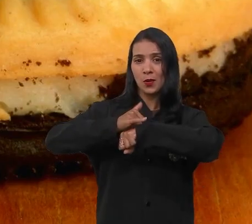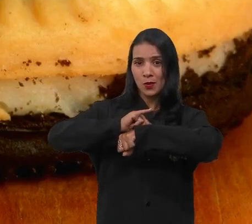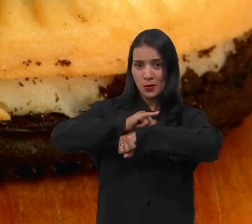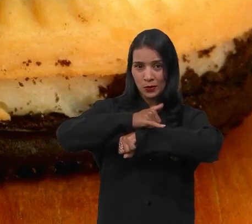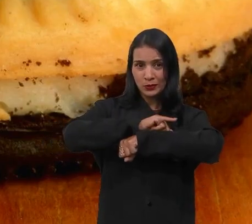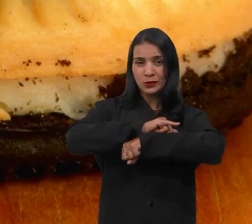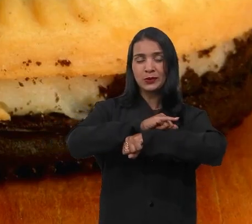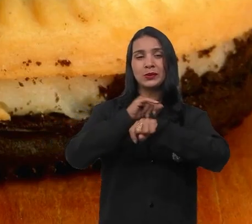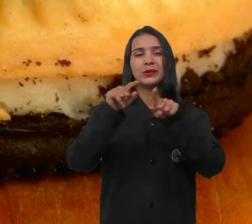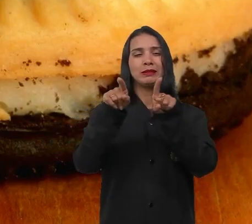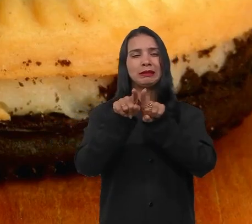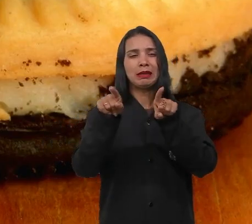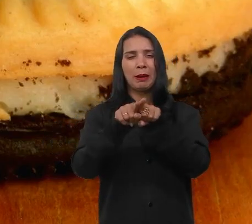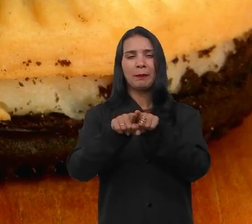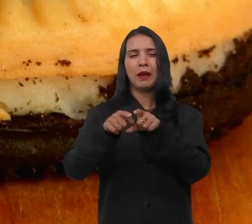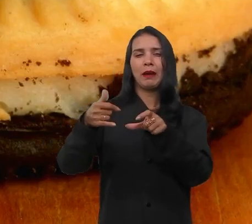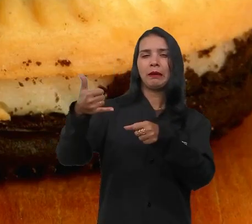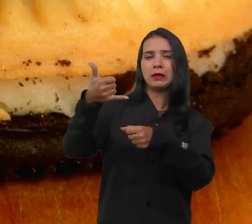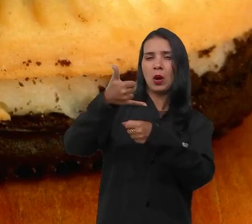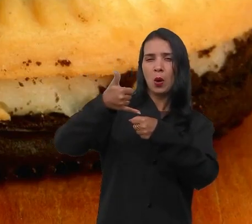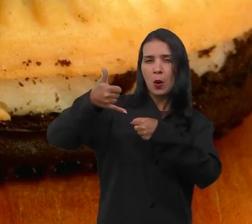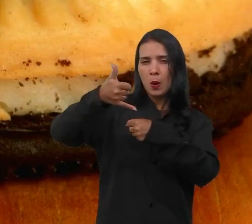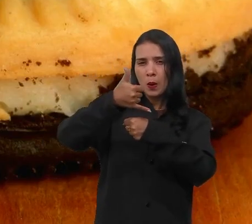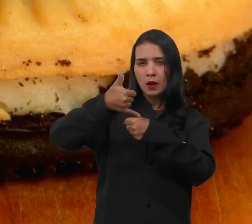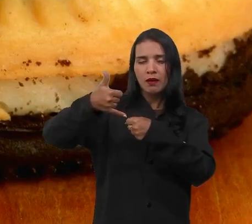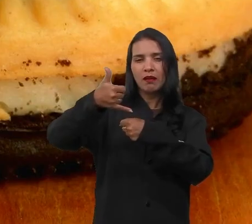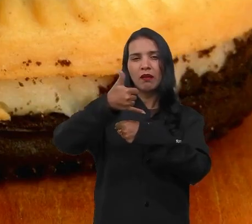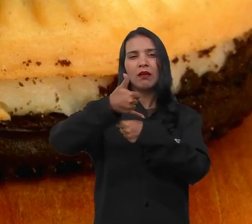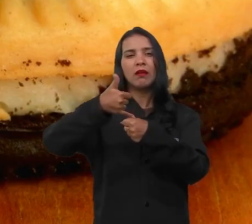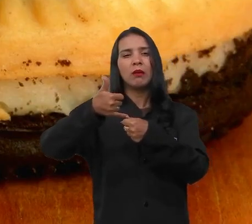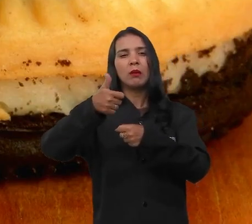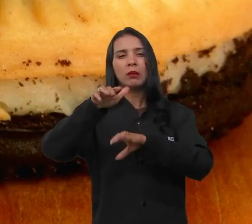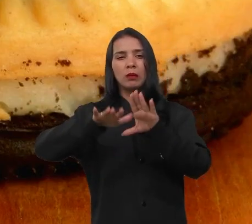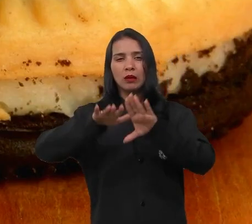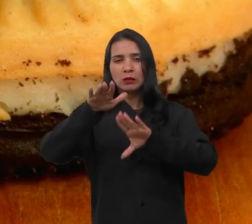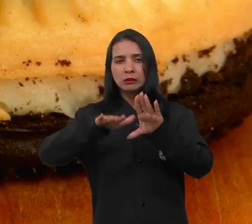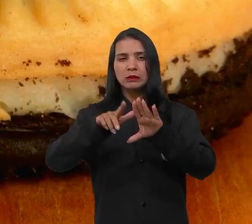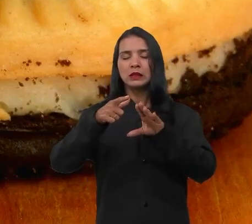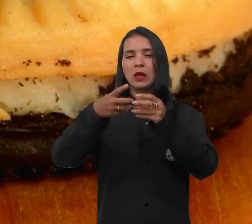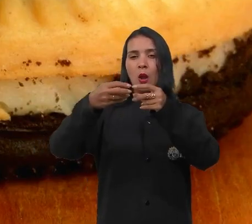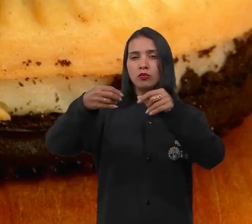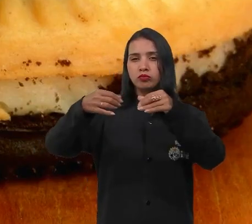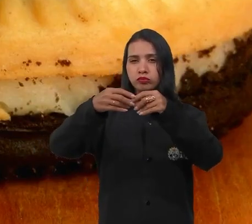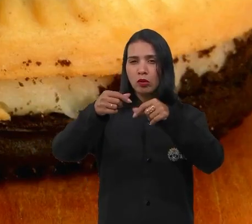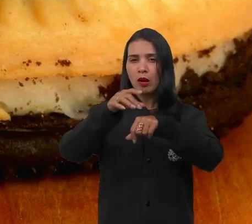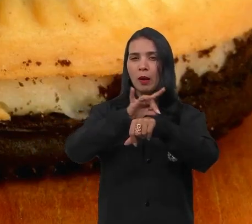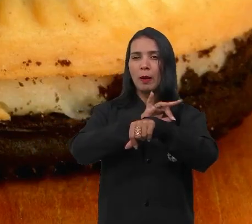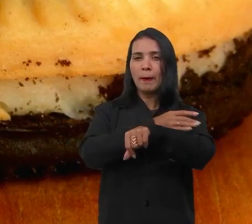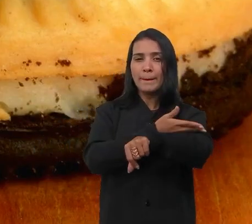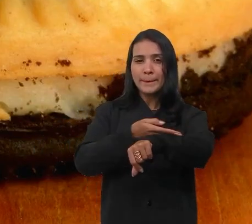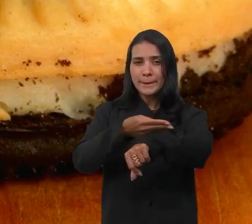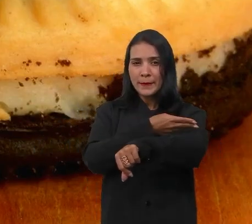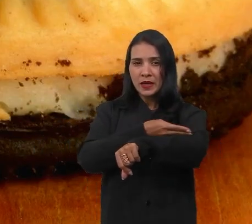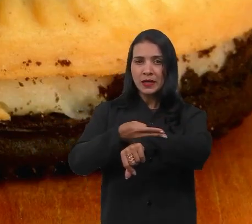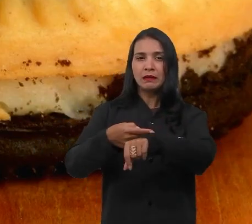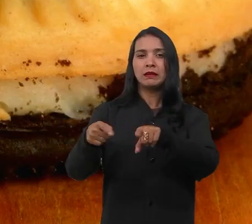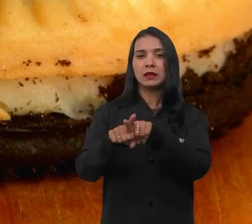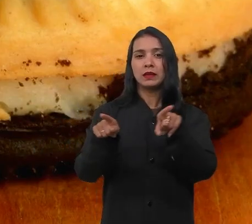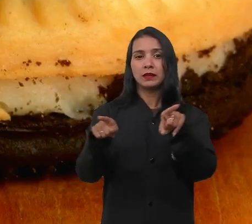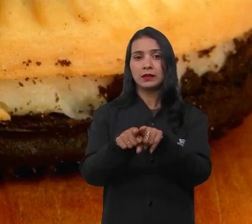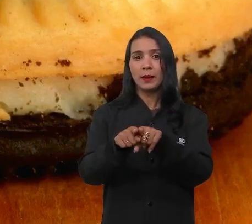baixa qualidade, farinha branca, né, que aumenta ali a questão da glicemia, então ela vai ter ali o glúten também, que ele tem